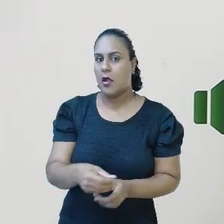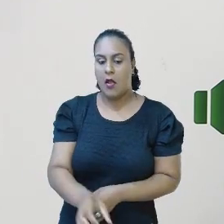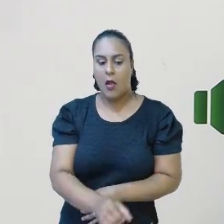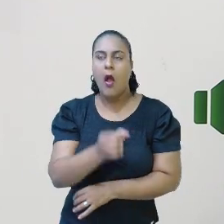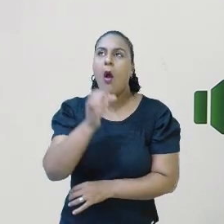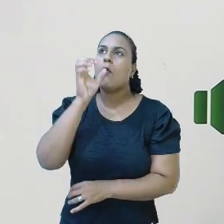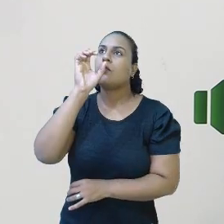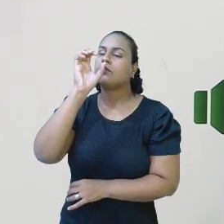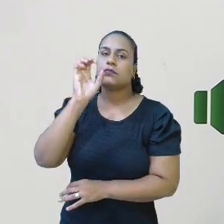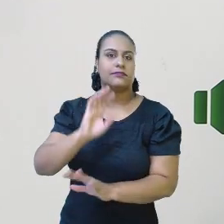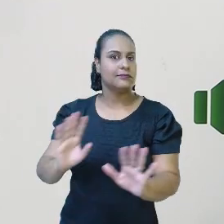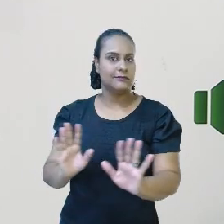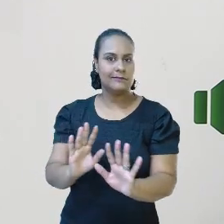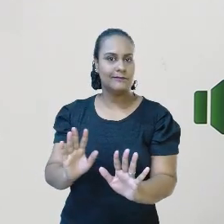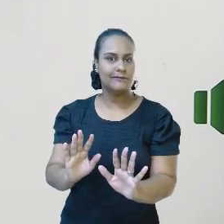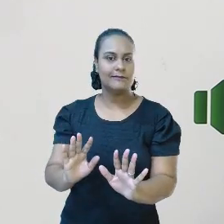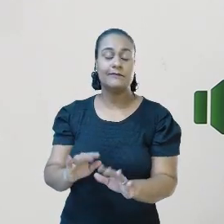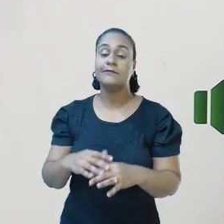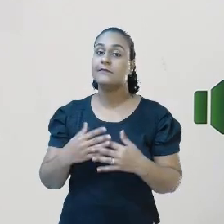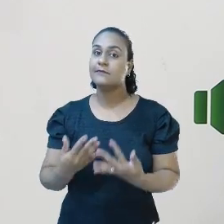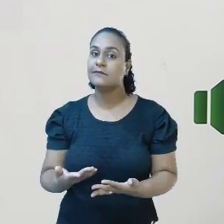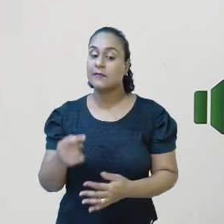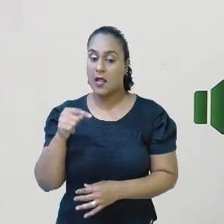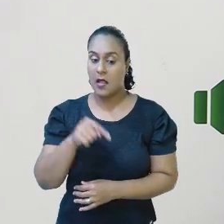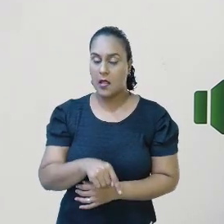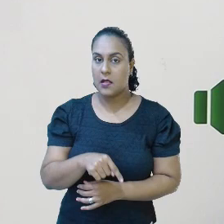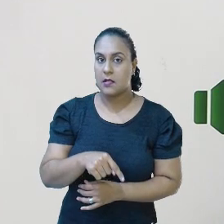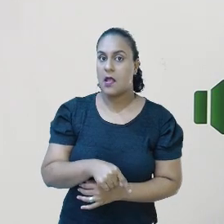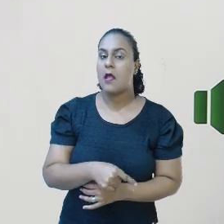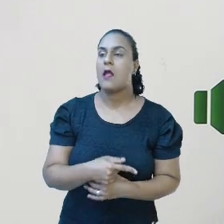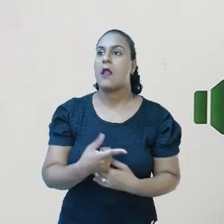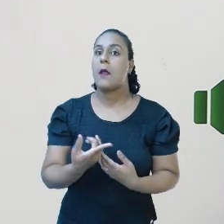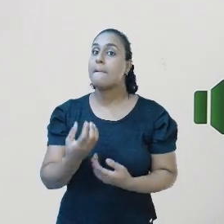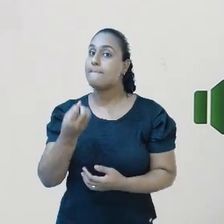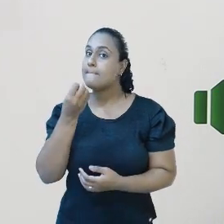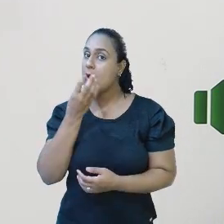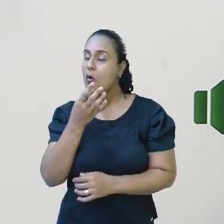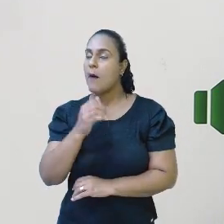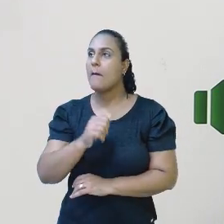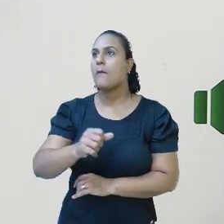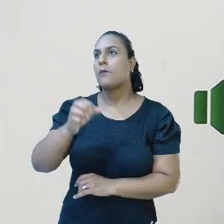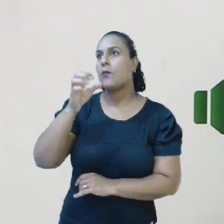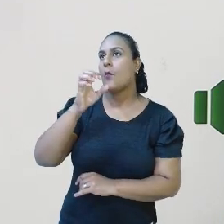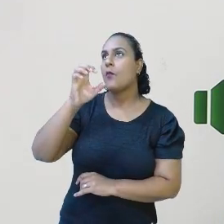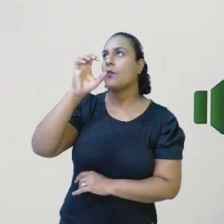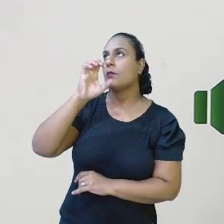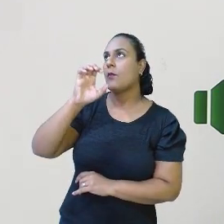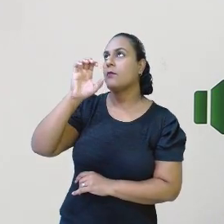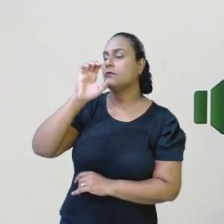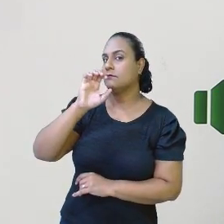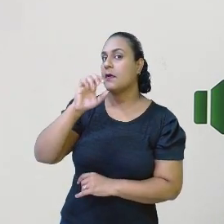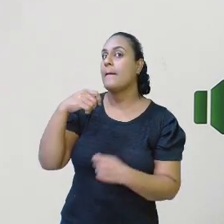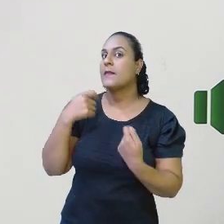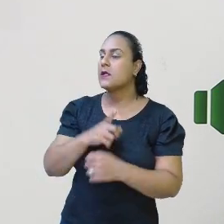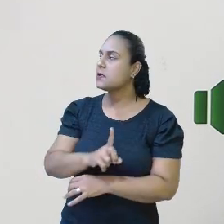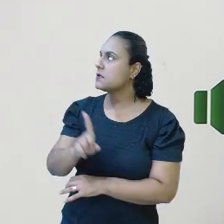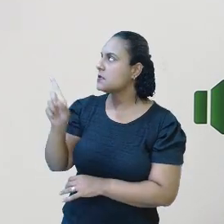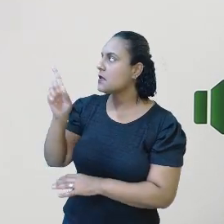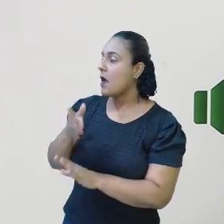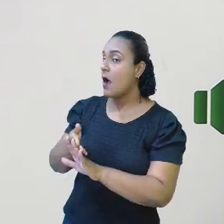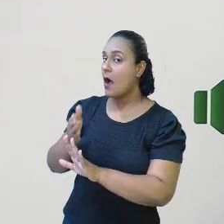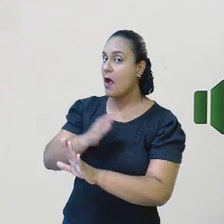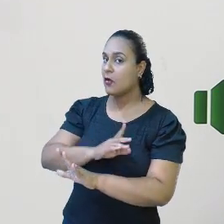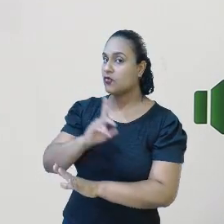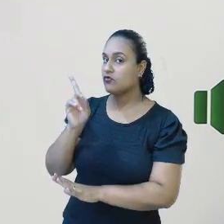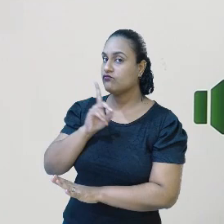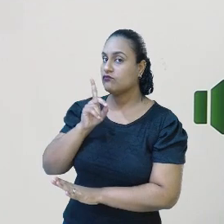o consumo. Para que ela esteja própria para o consumo, ela vai passar aí pela estação de tratamento.